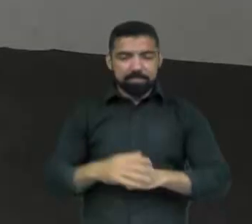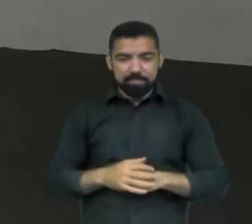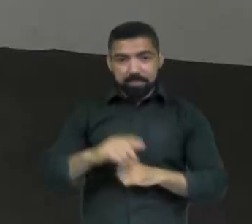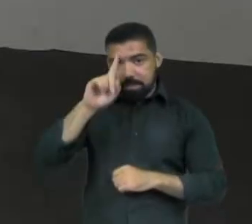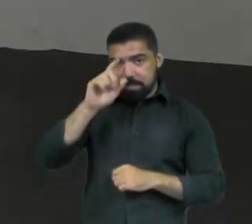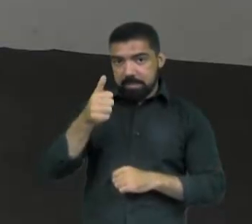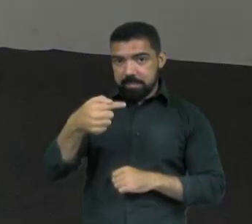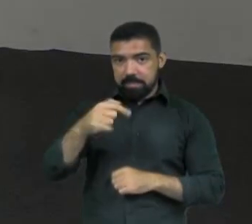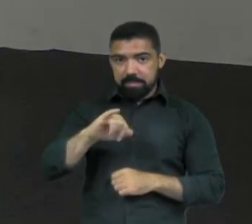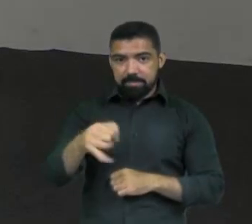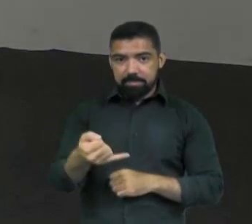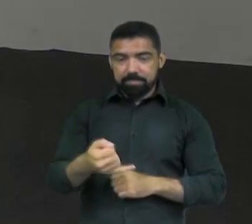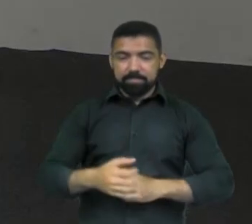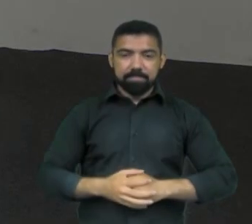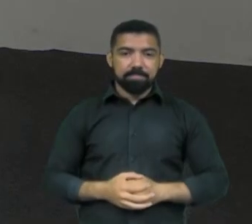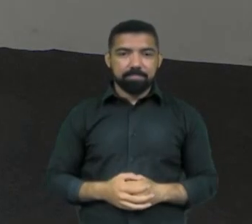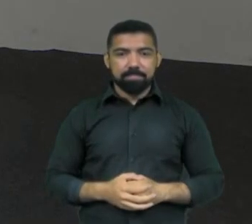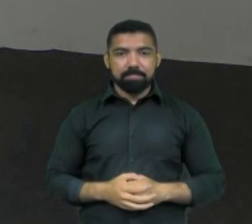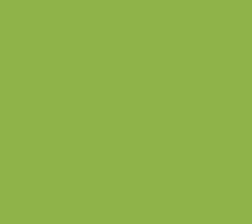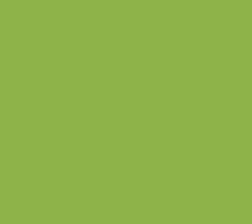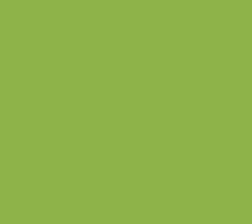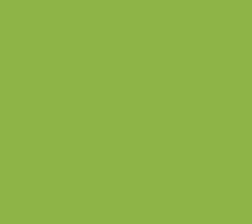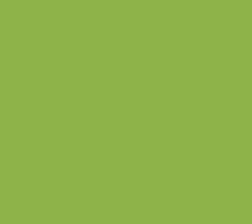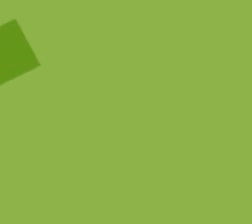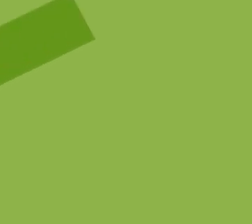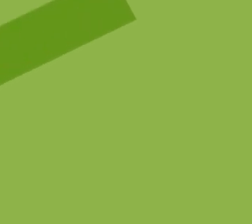17 de janeiro de 2023.